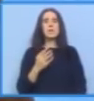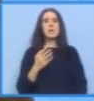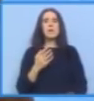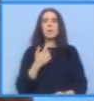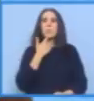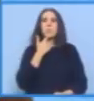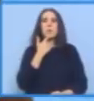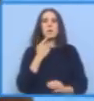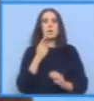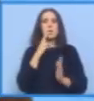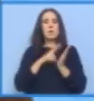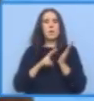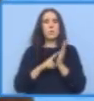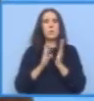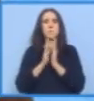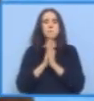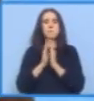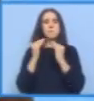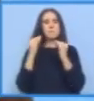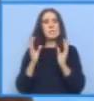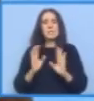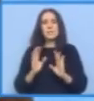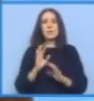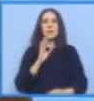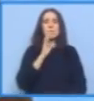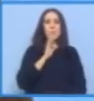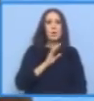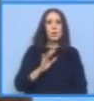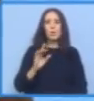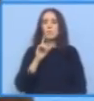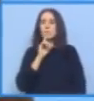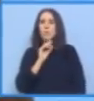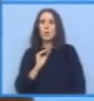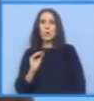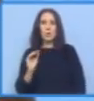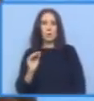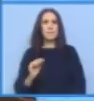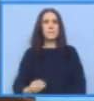leituras, sem muitas homilias. Cantar, silêncio,